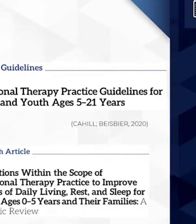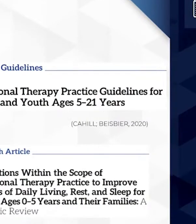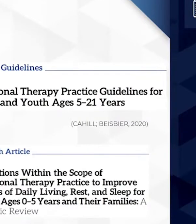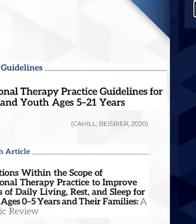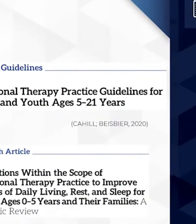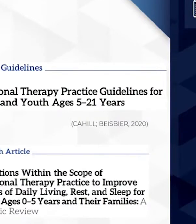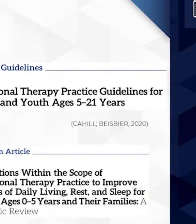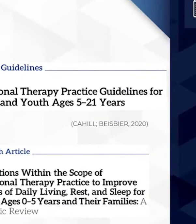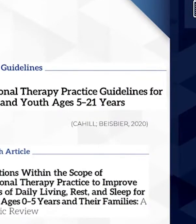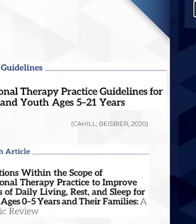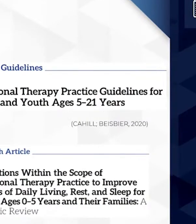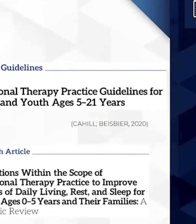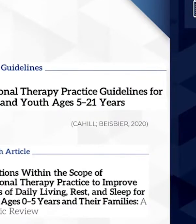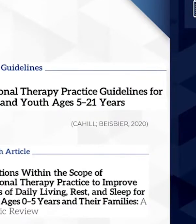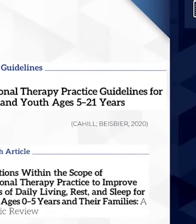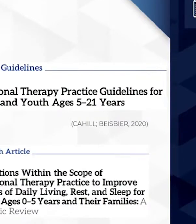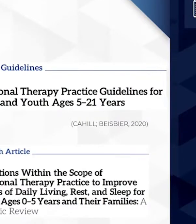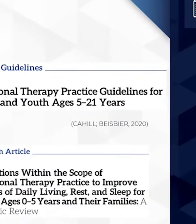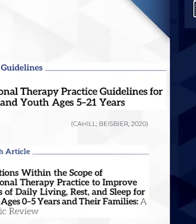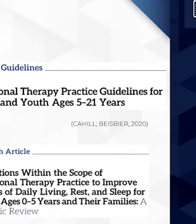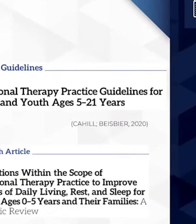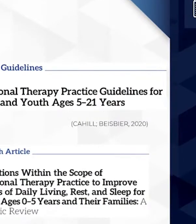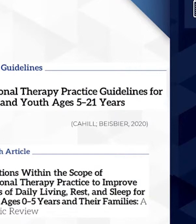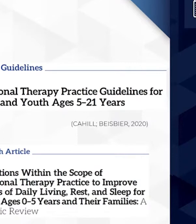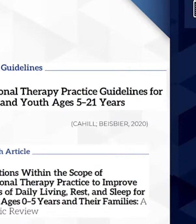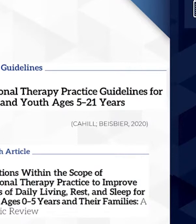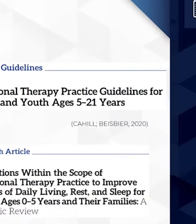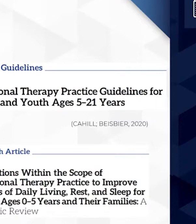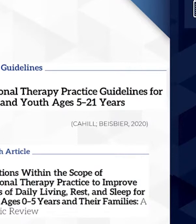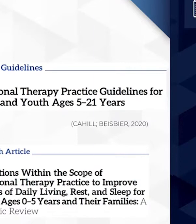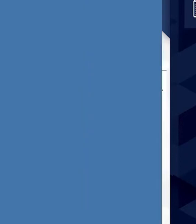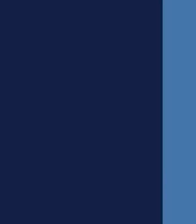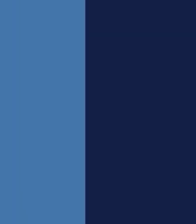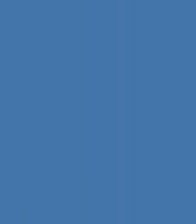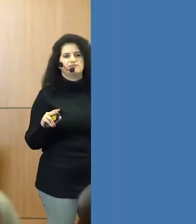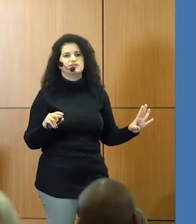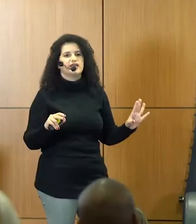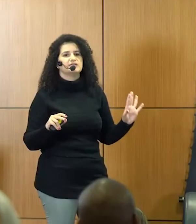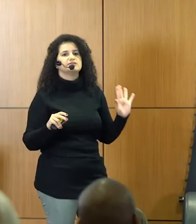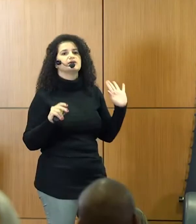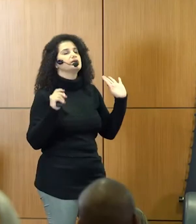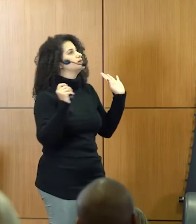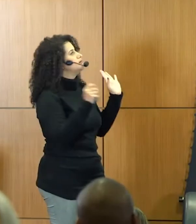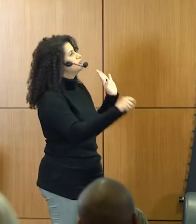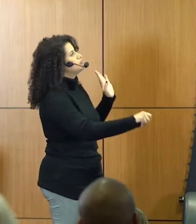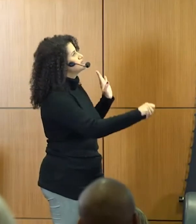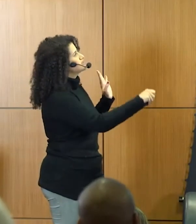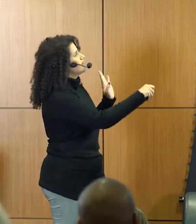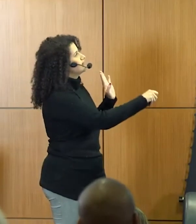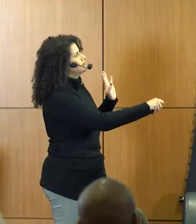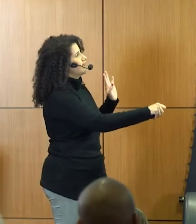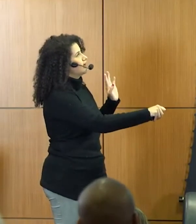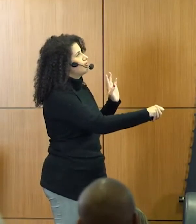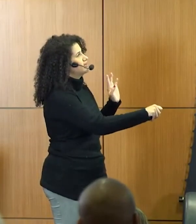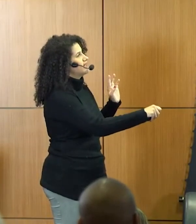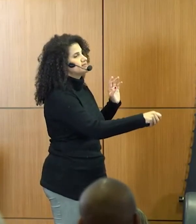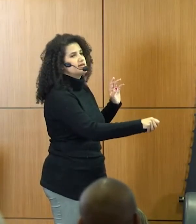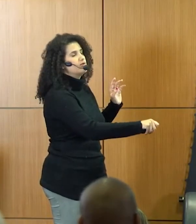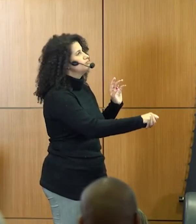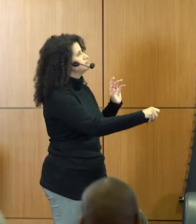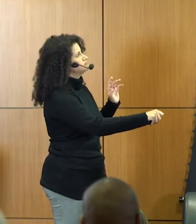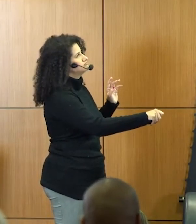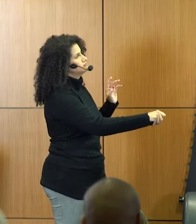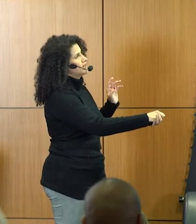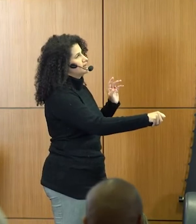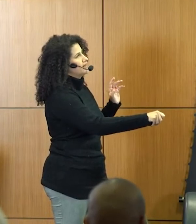ali, Nazaré Tedesco, né, pensando como é que eu vou fazer, pesquisar a evidência. Busca